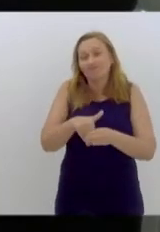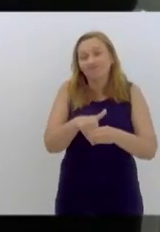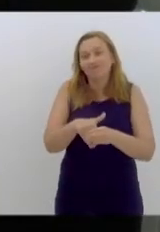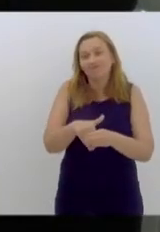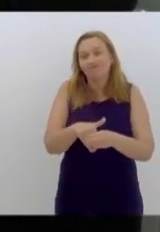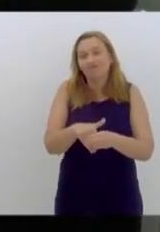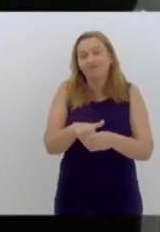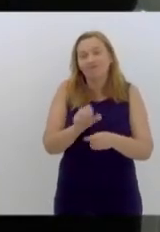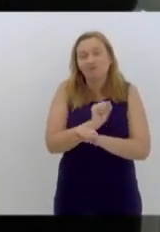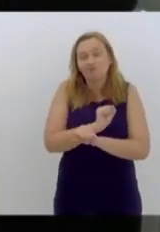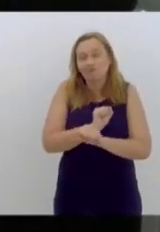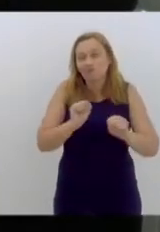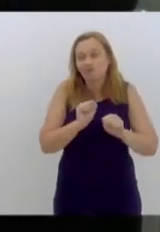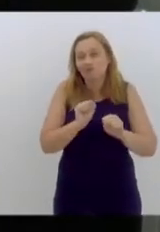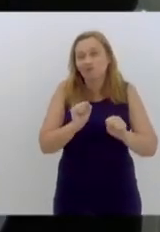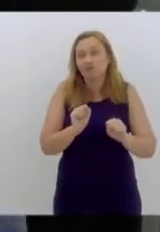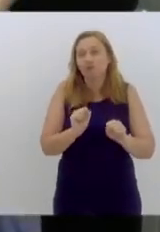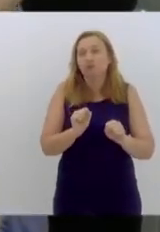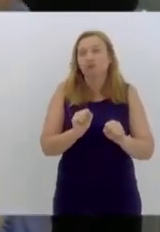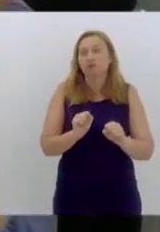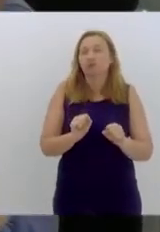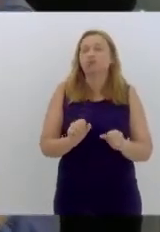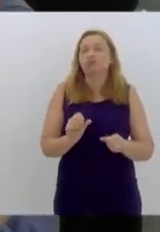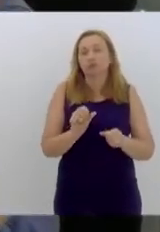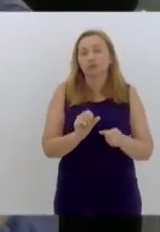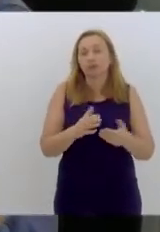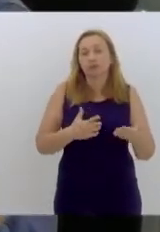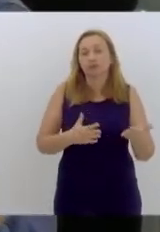seria impossível se realizar